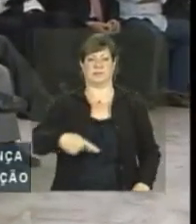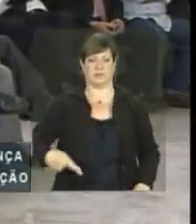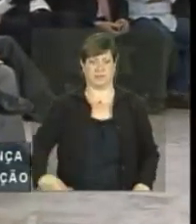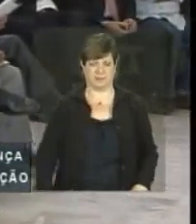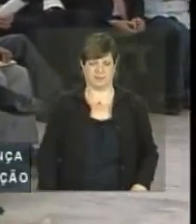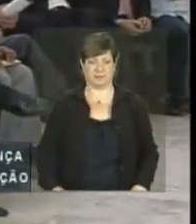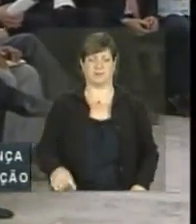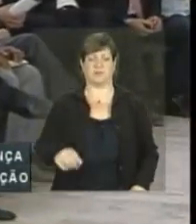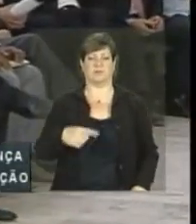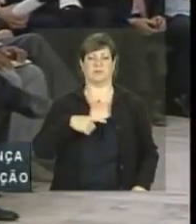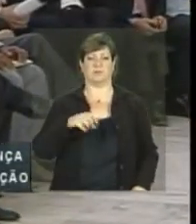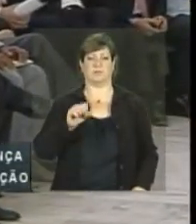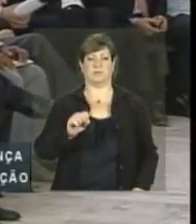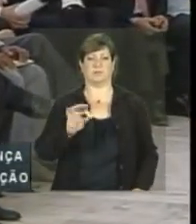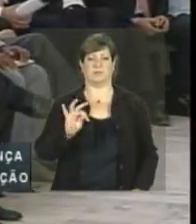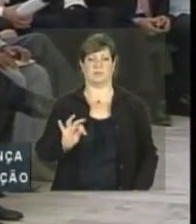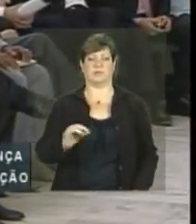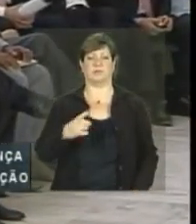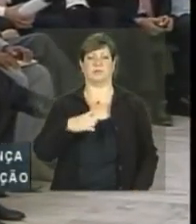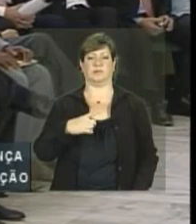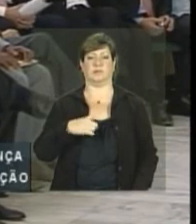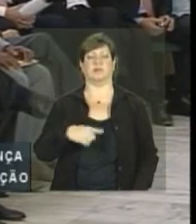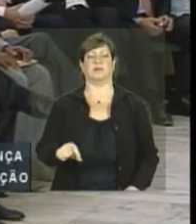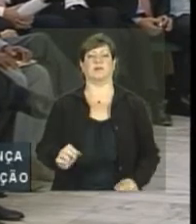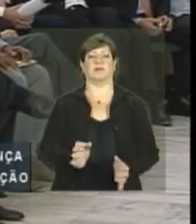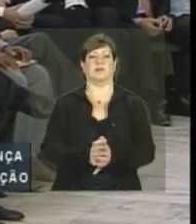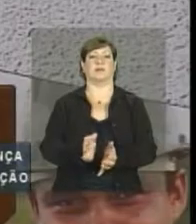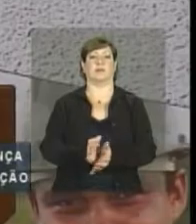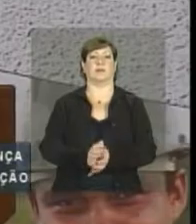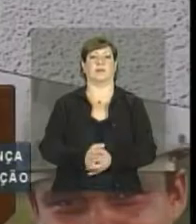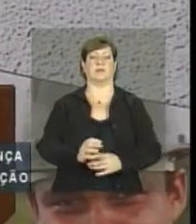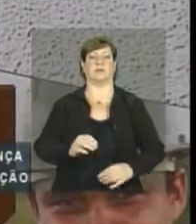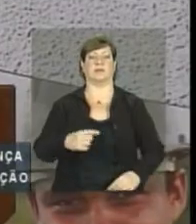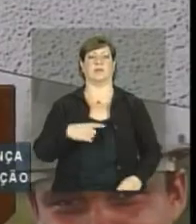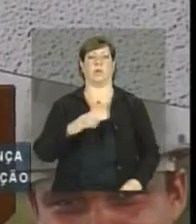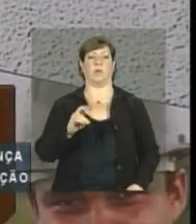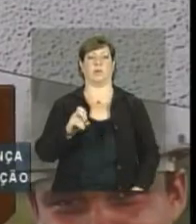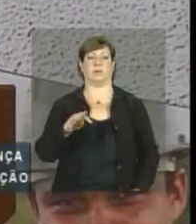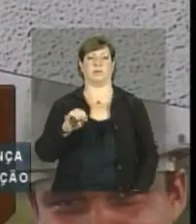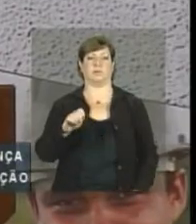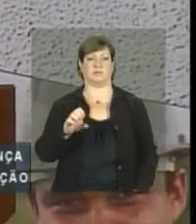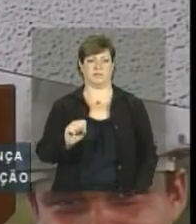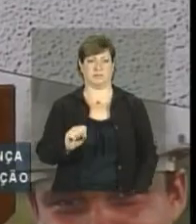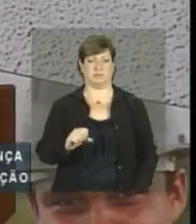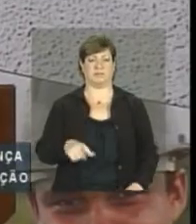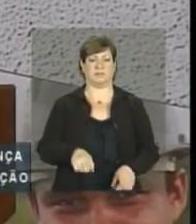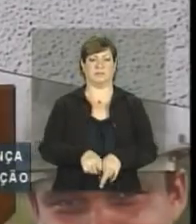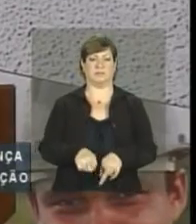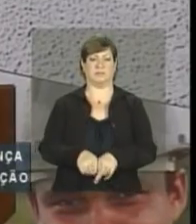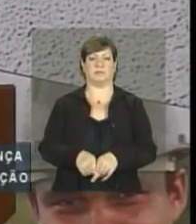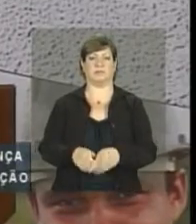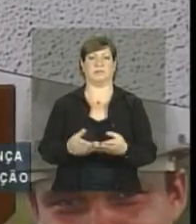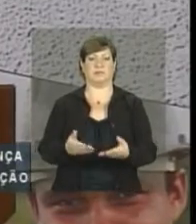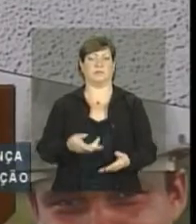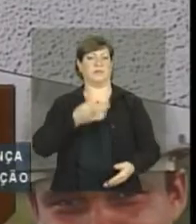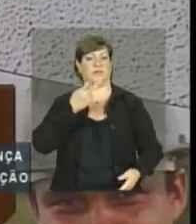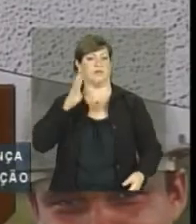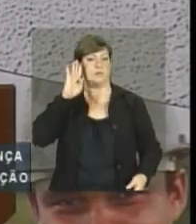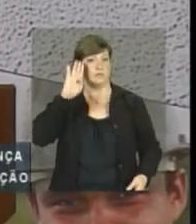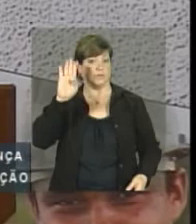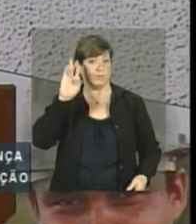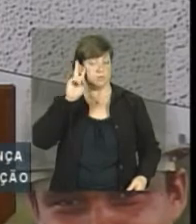do Trabalho, ministro João Oreste Dalazen, e destacar o